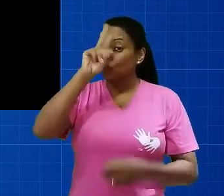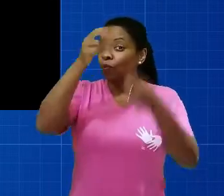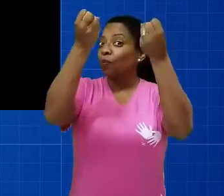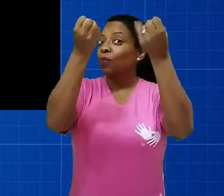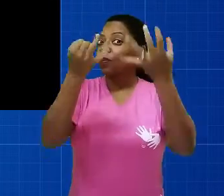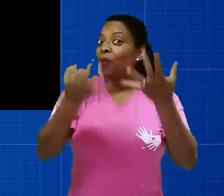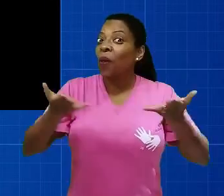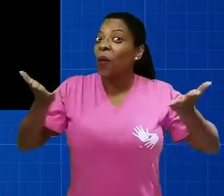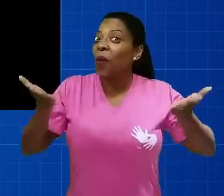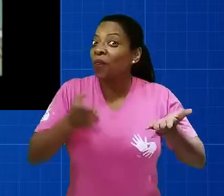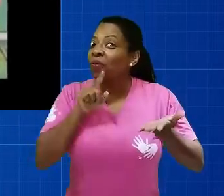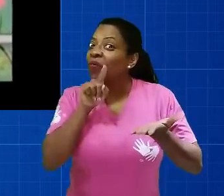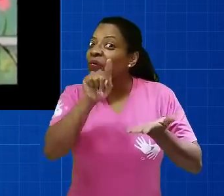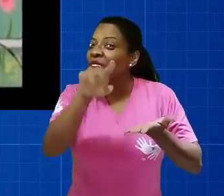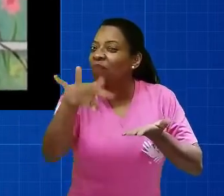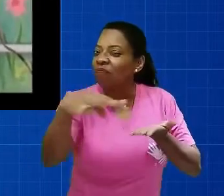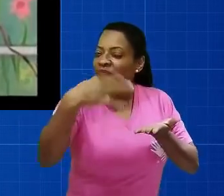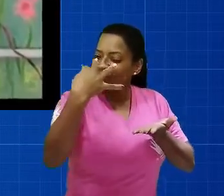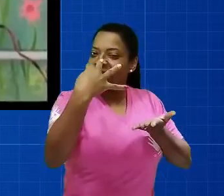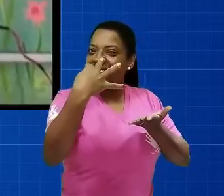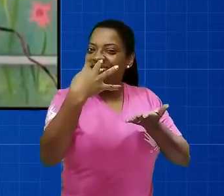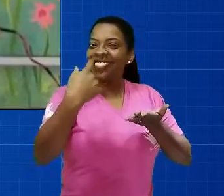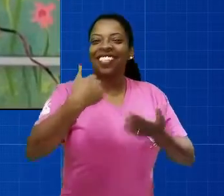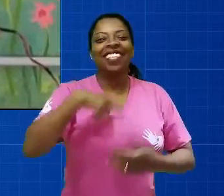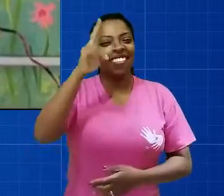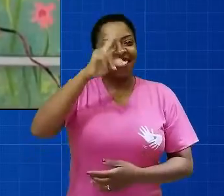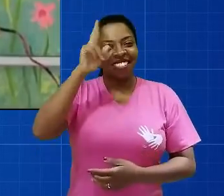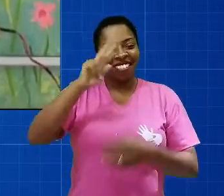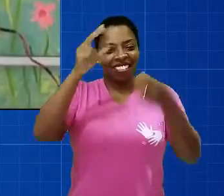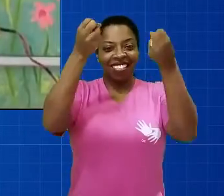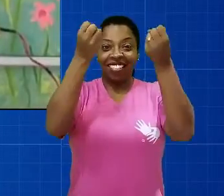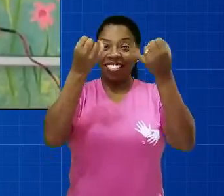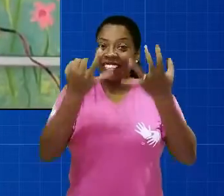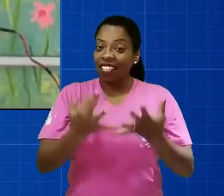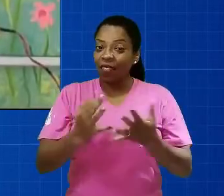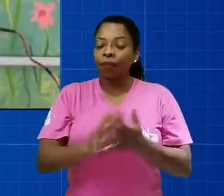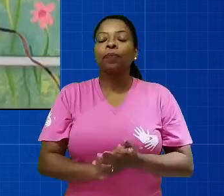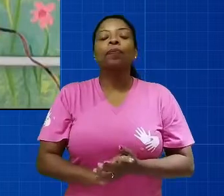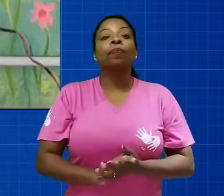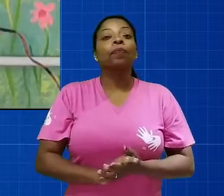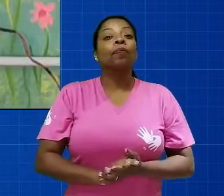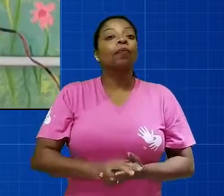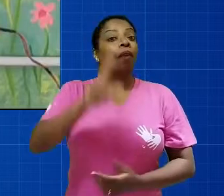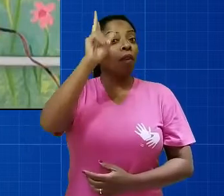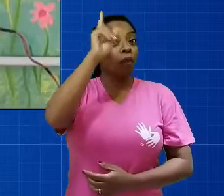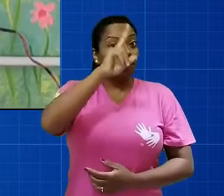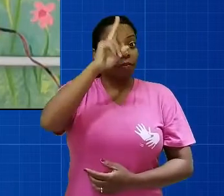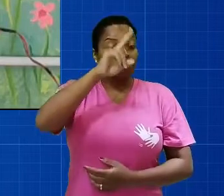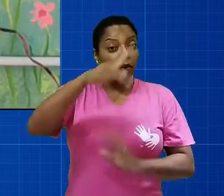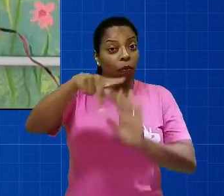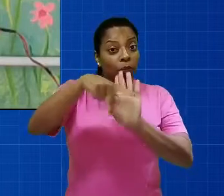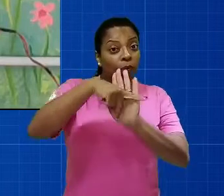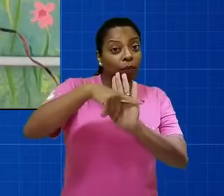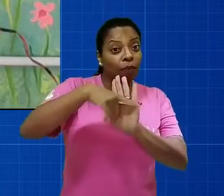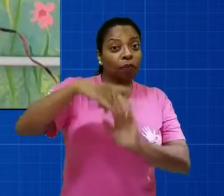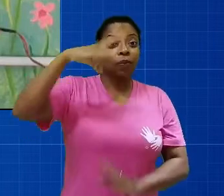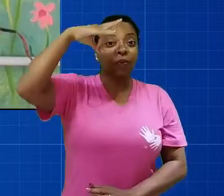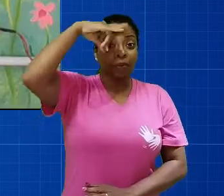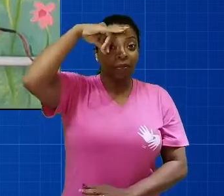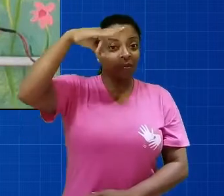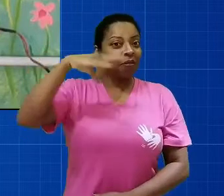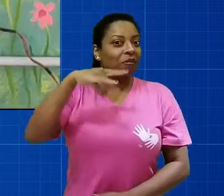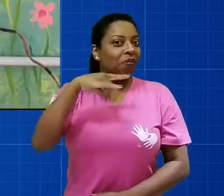E hoje eu vim contar uma história pra você que está aí do outro lado. Essa história vem do